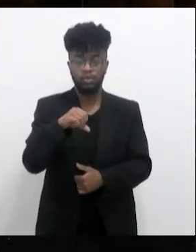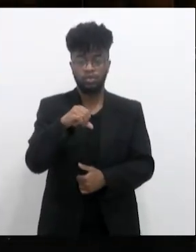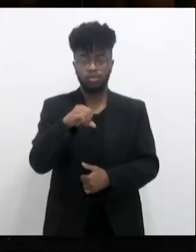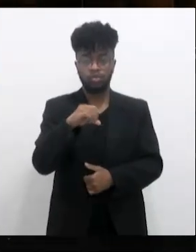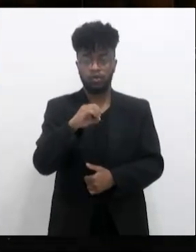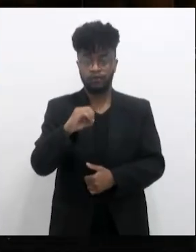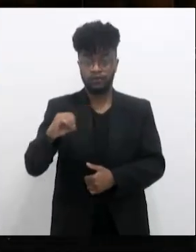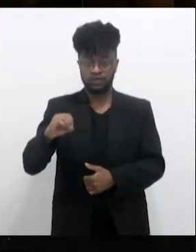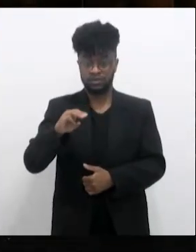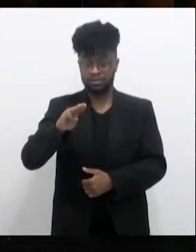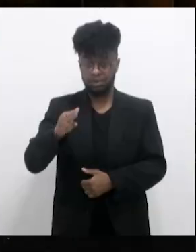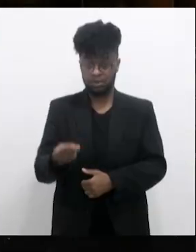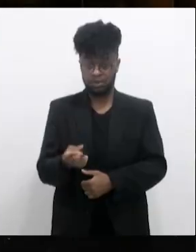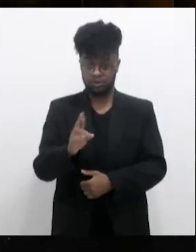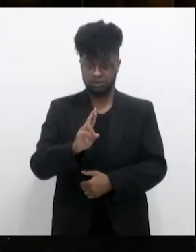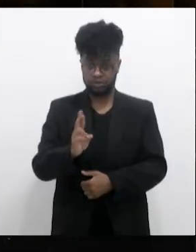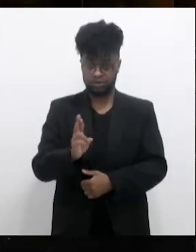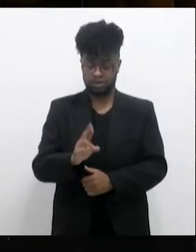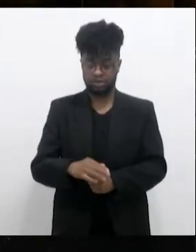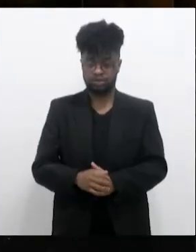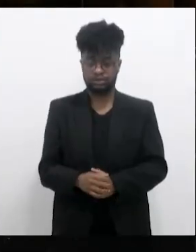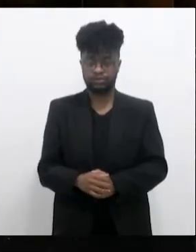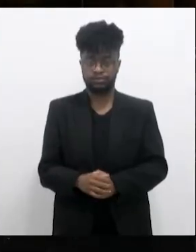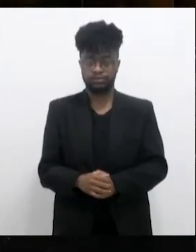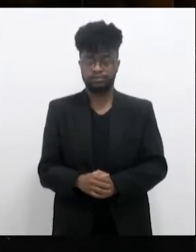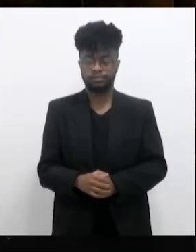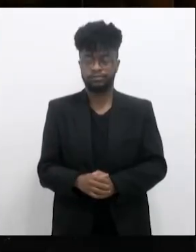R$900 milhões.